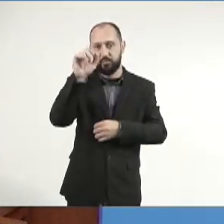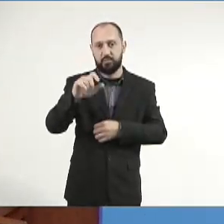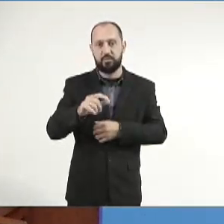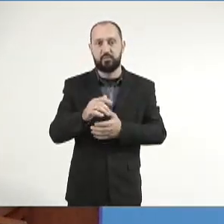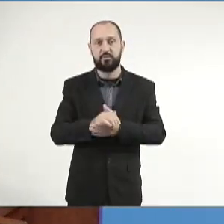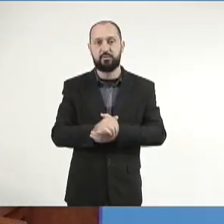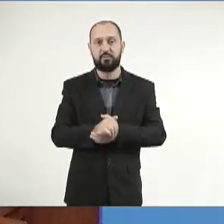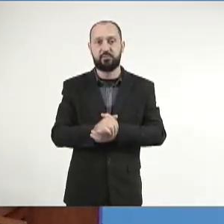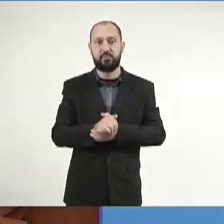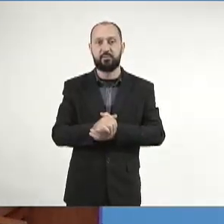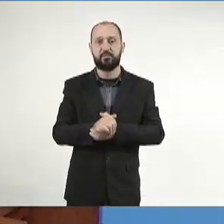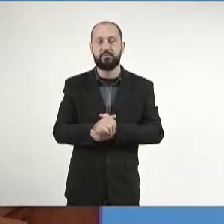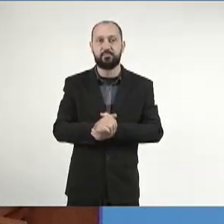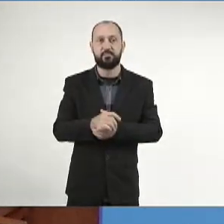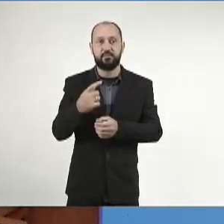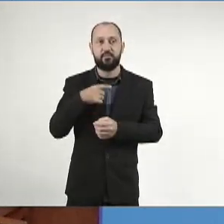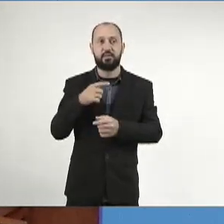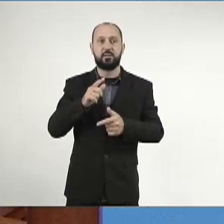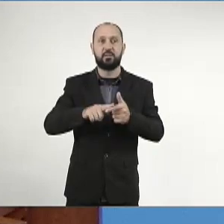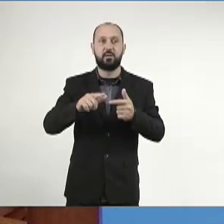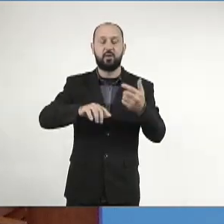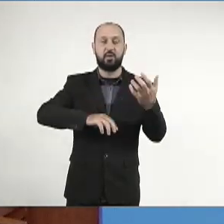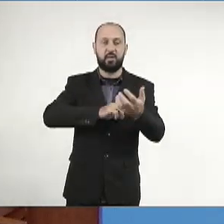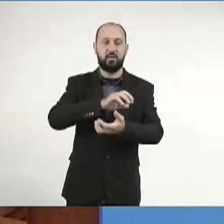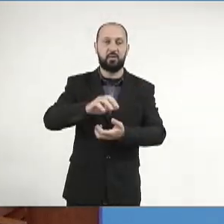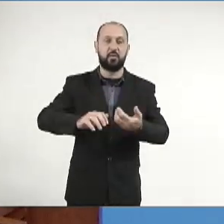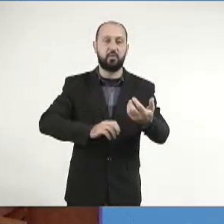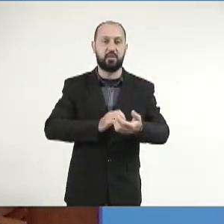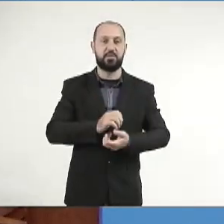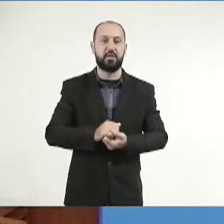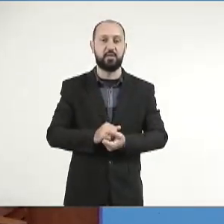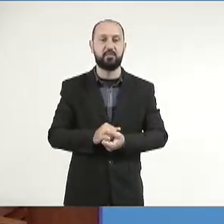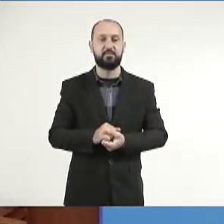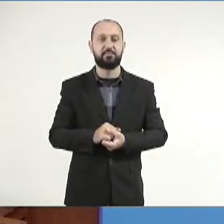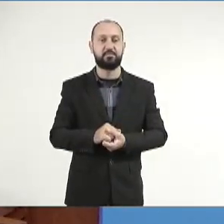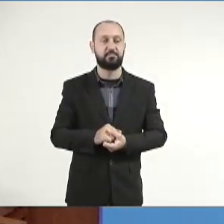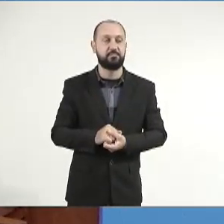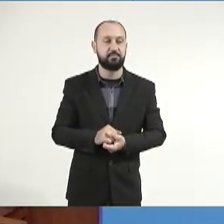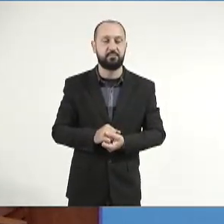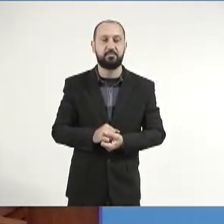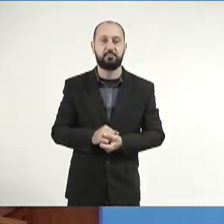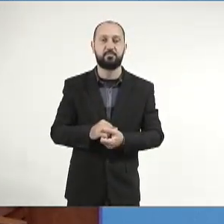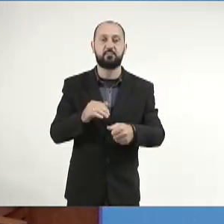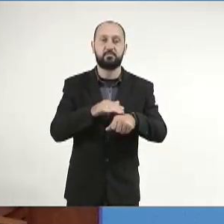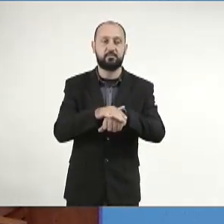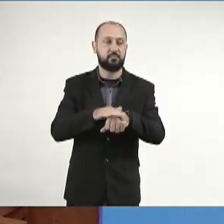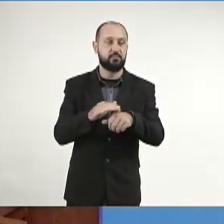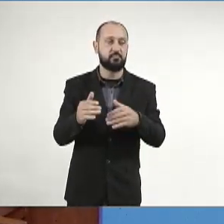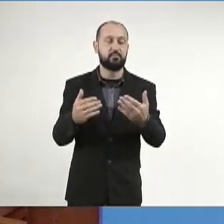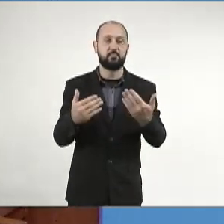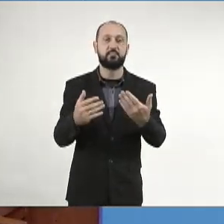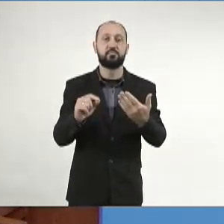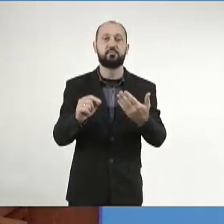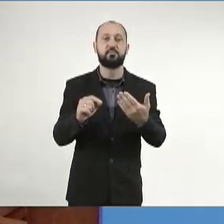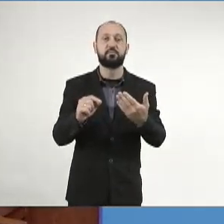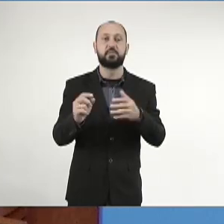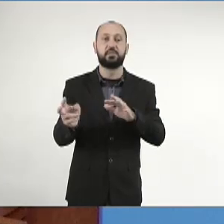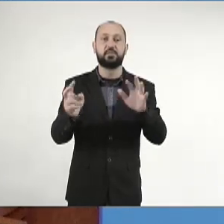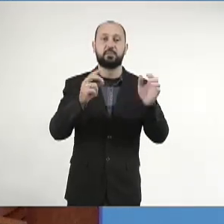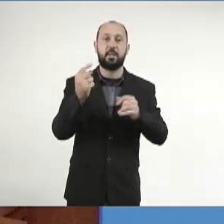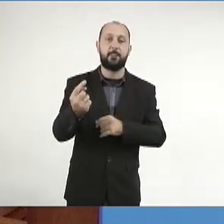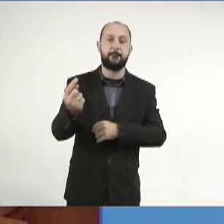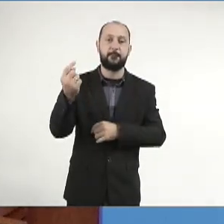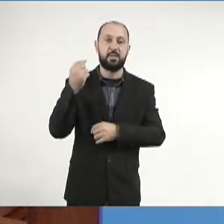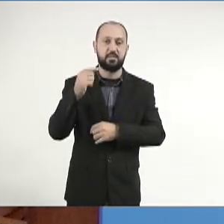Sul por conta da desordem desses fios. E nessa conversa, na semana retrasada,